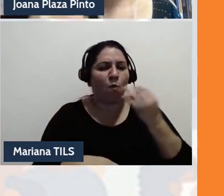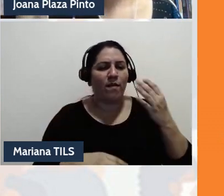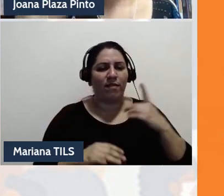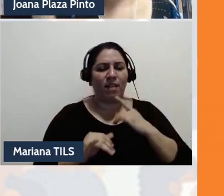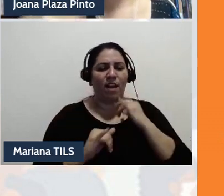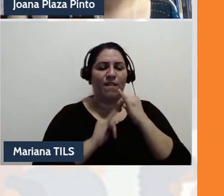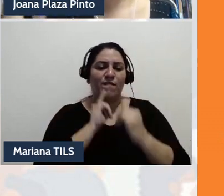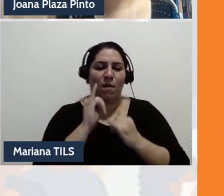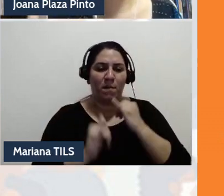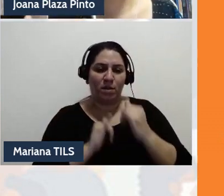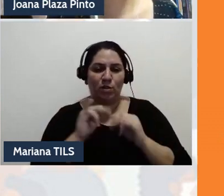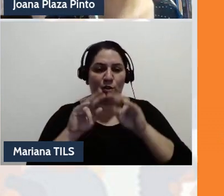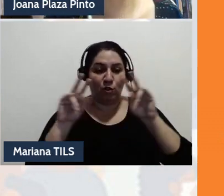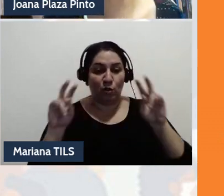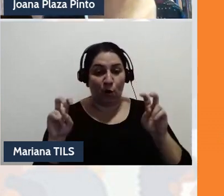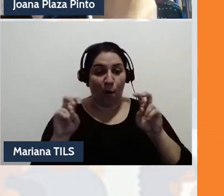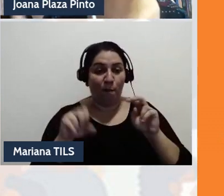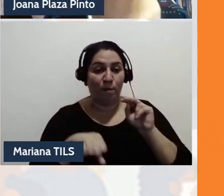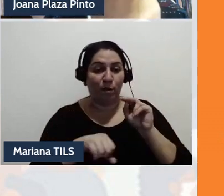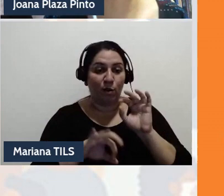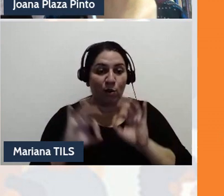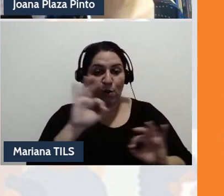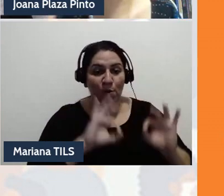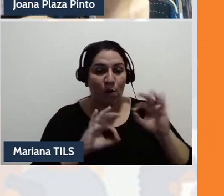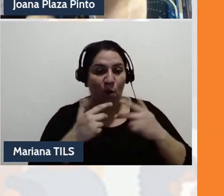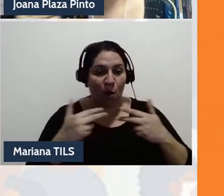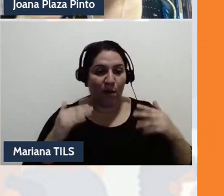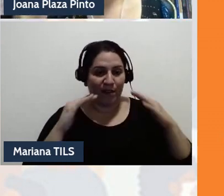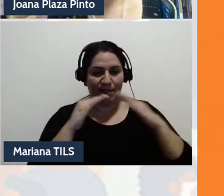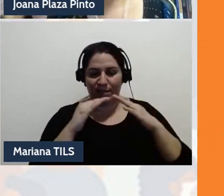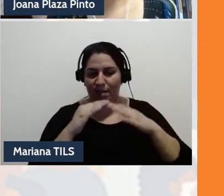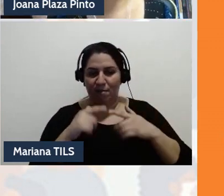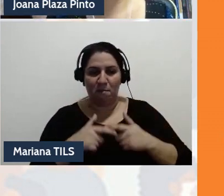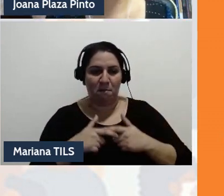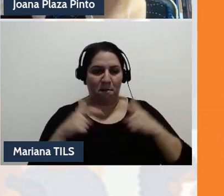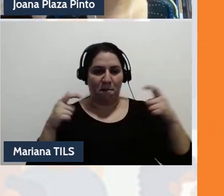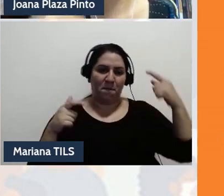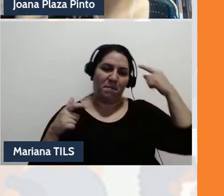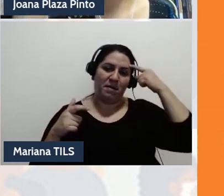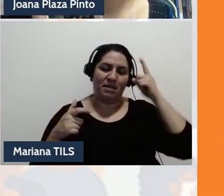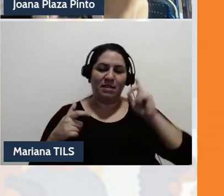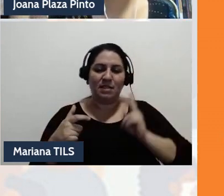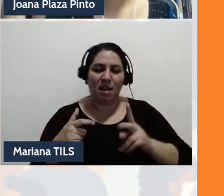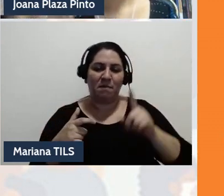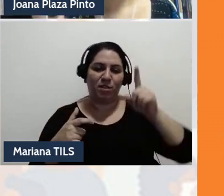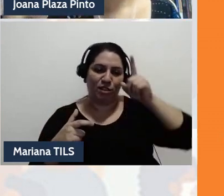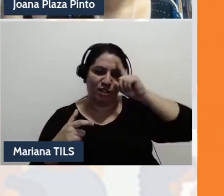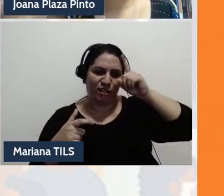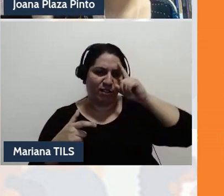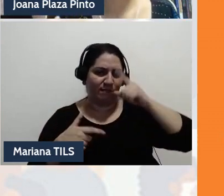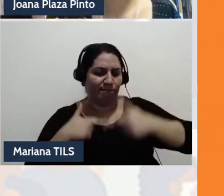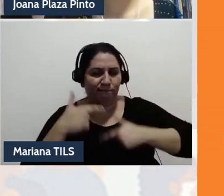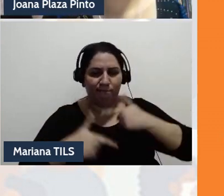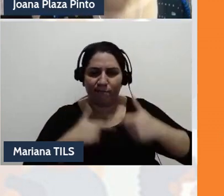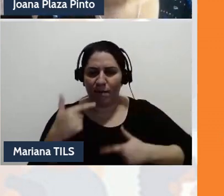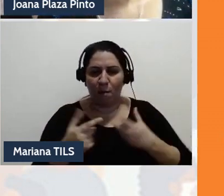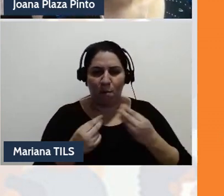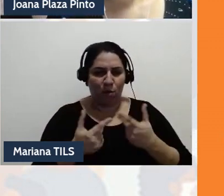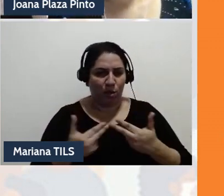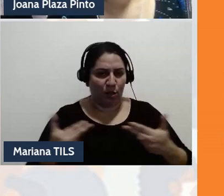informações sobre os cuidados domésticos eram enormes quando se pensava a questão da rotina. Enormes.